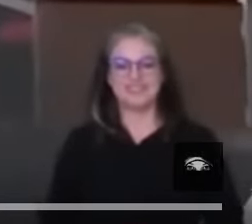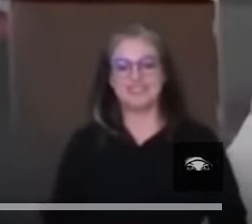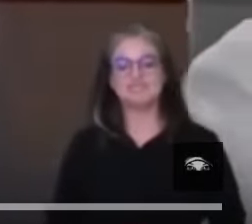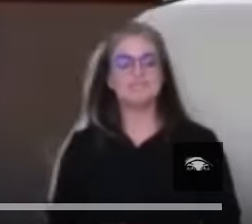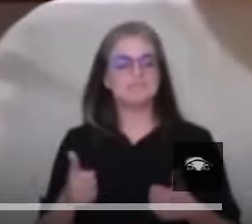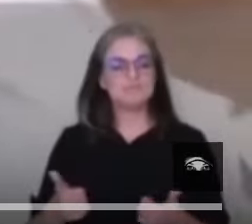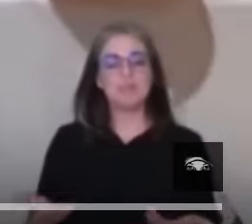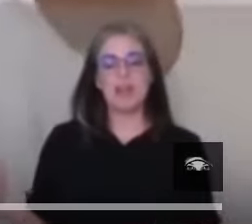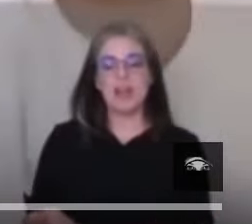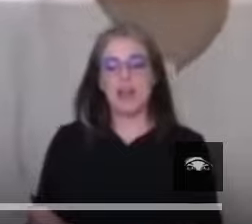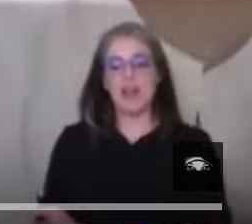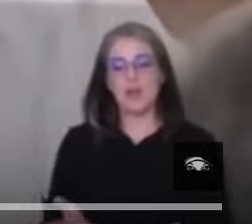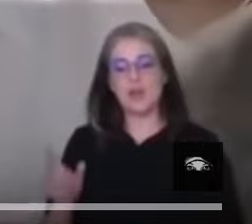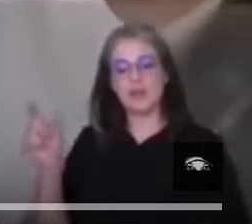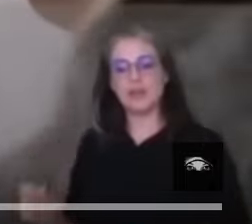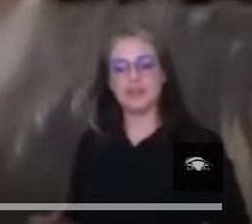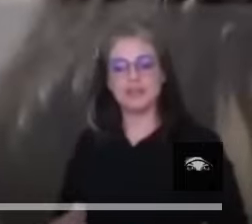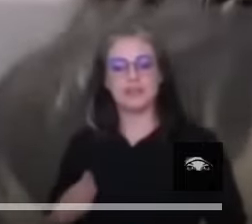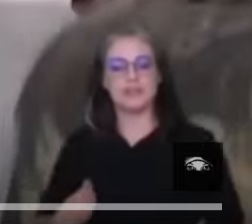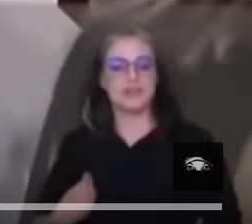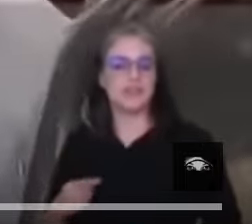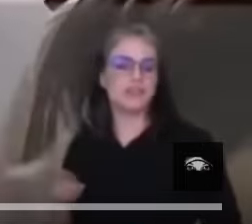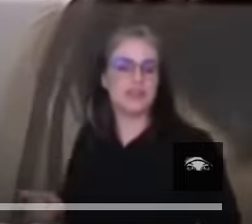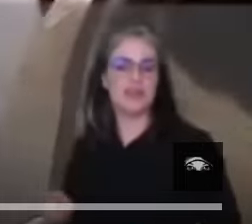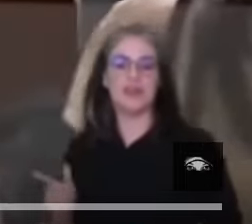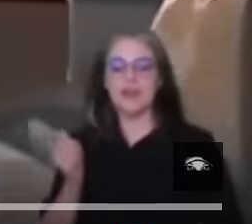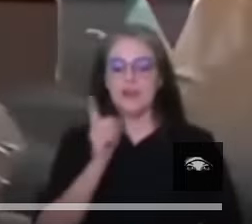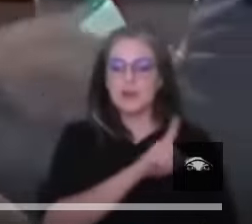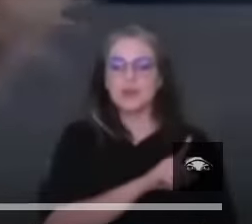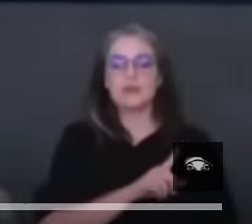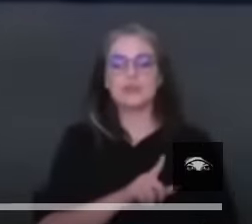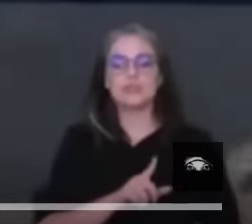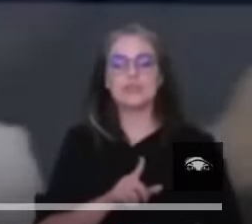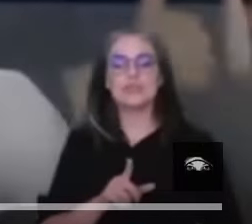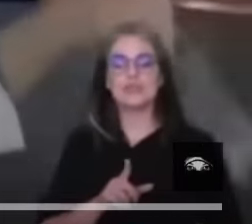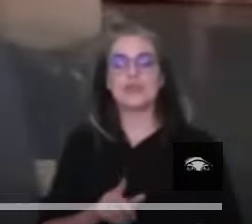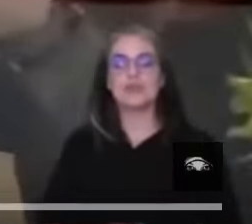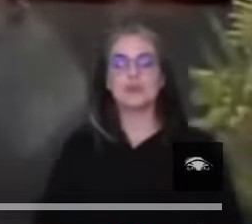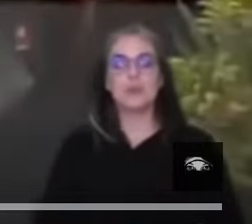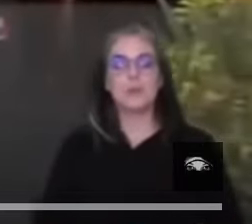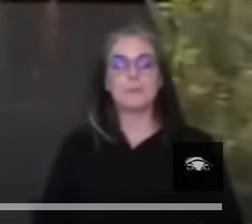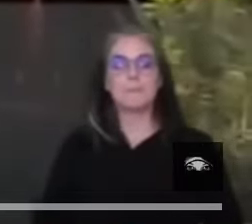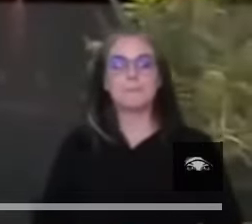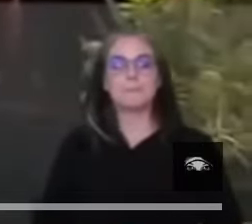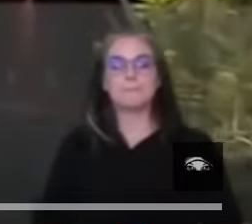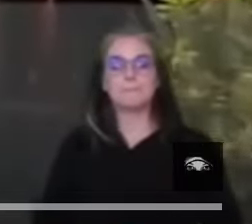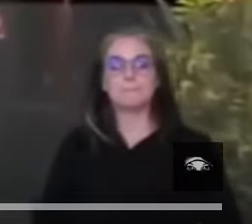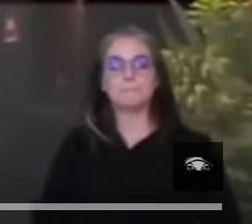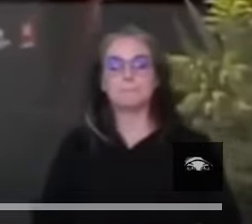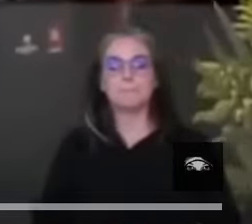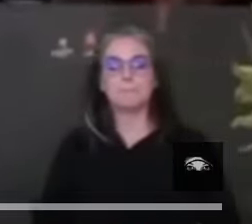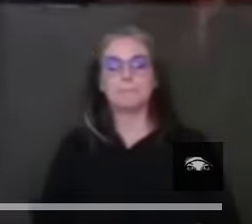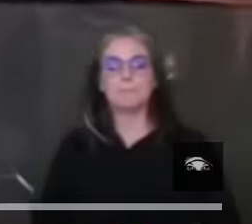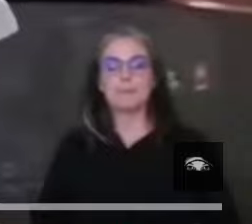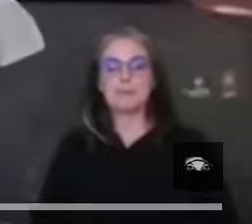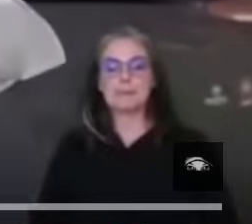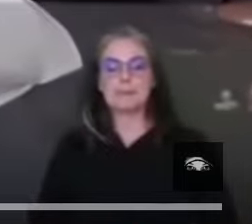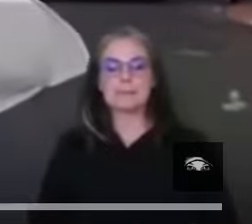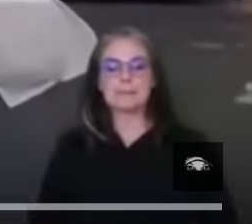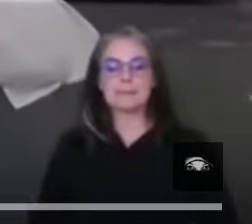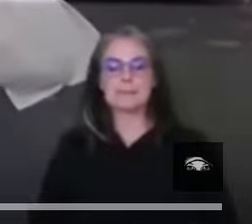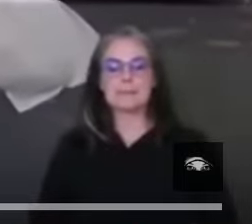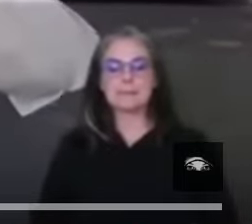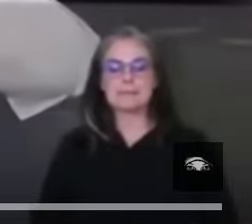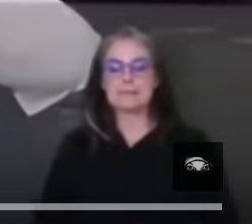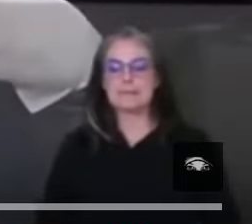aqui com alguém que foi alçado à condição de um dos personagens principais dessa história. Ele está... estamos ao vivo já. Ele está tirando